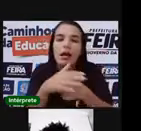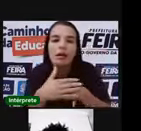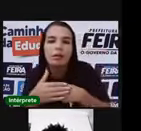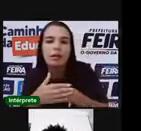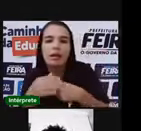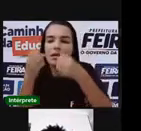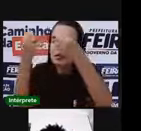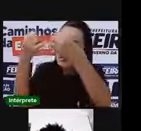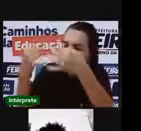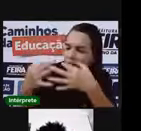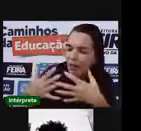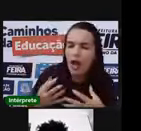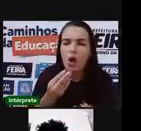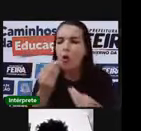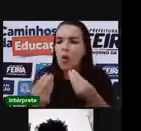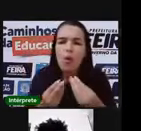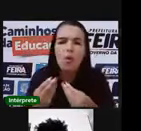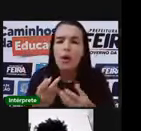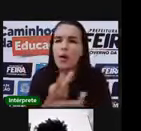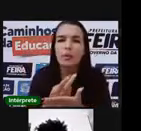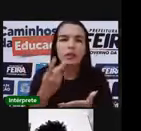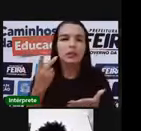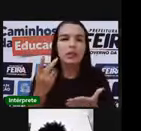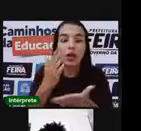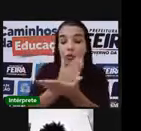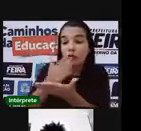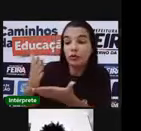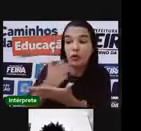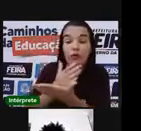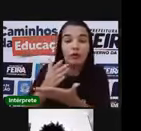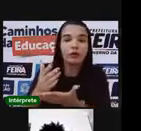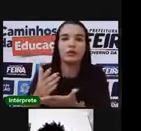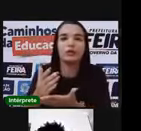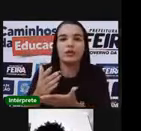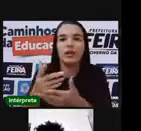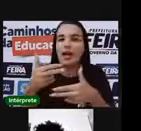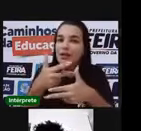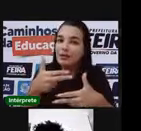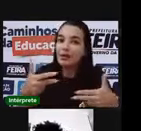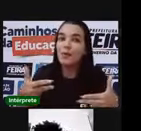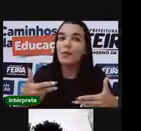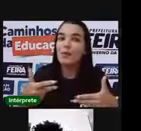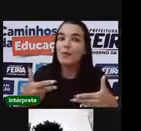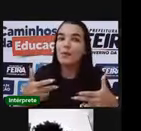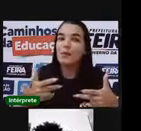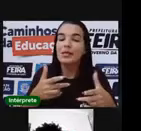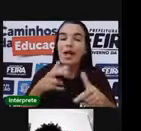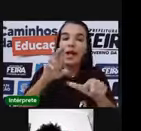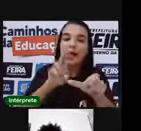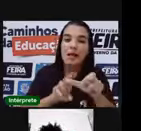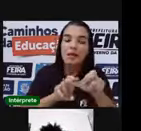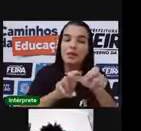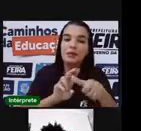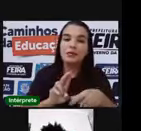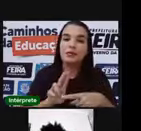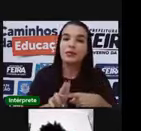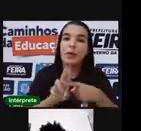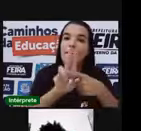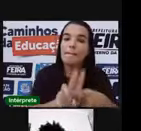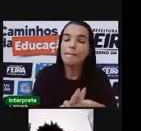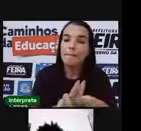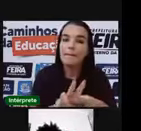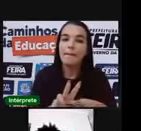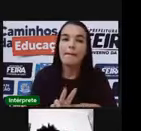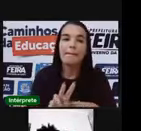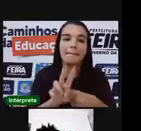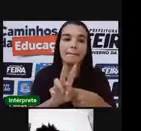foi, de partilhar a experiência, de orientar, de emprestar atividade, não é? De correr, não é, na